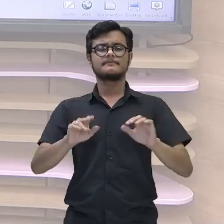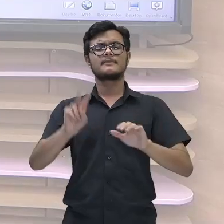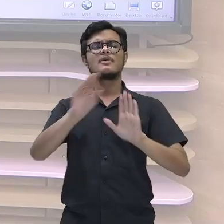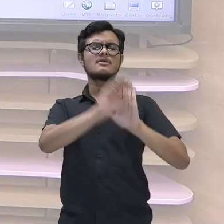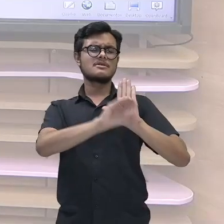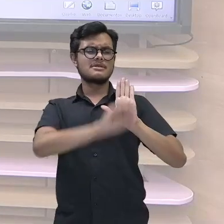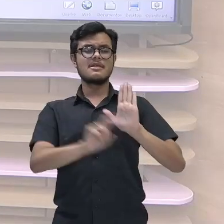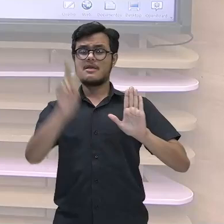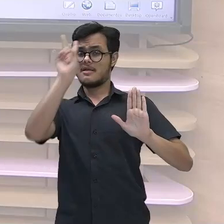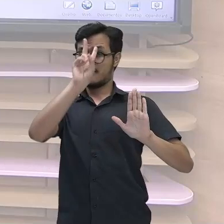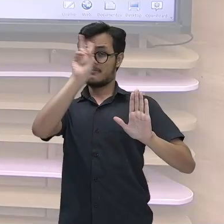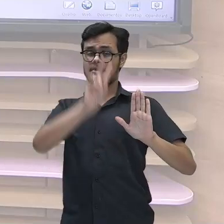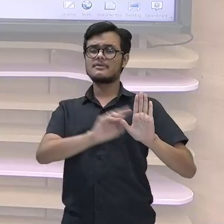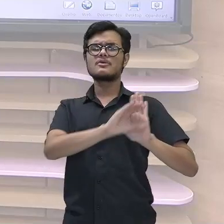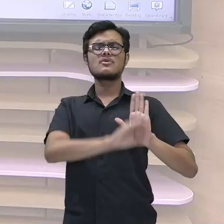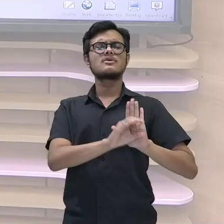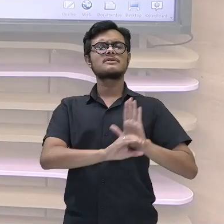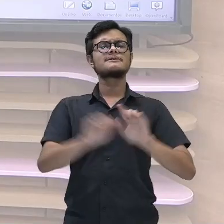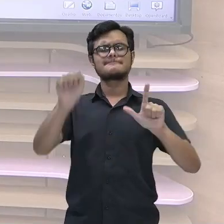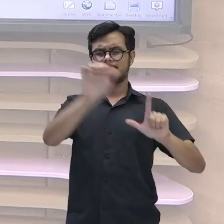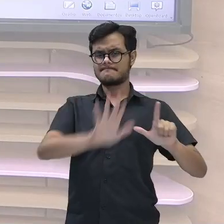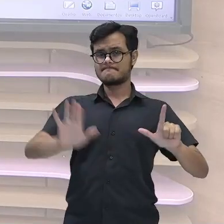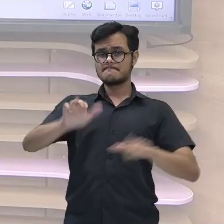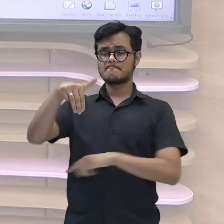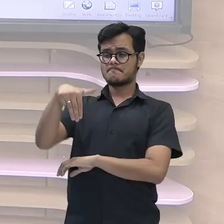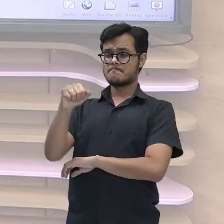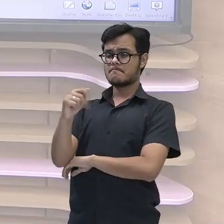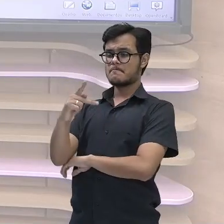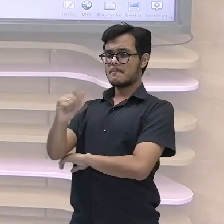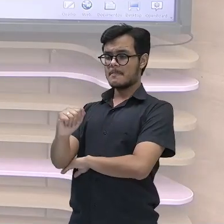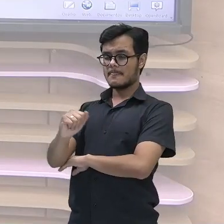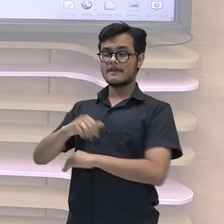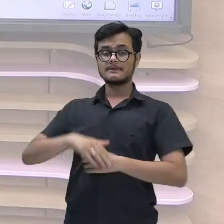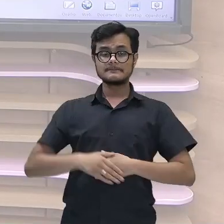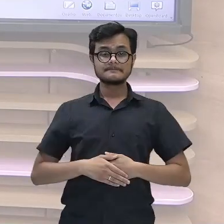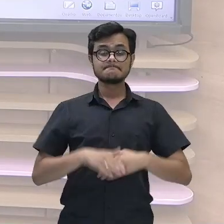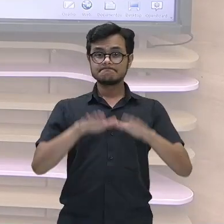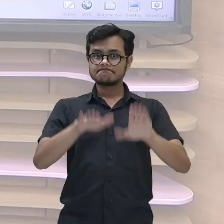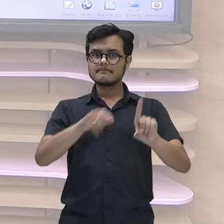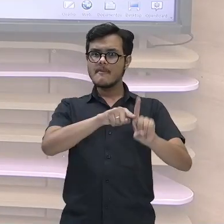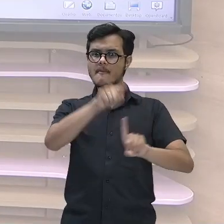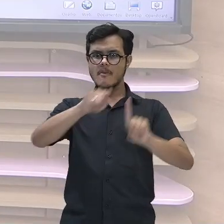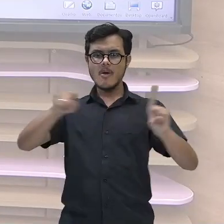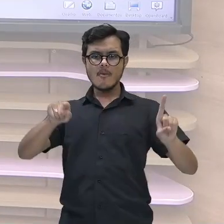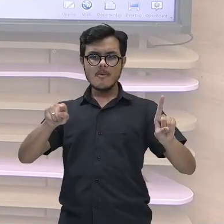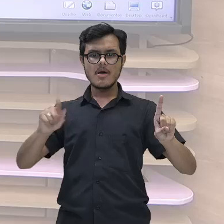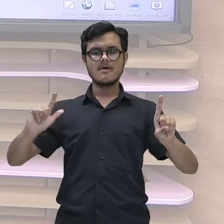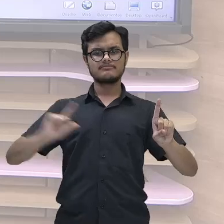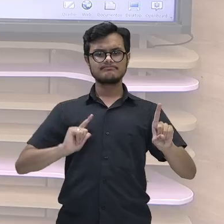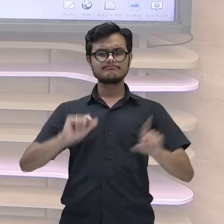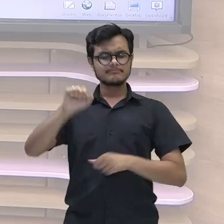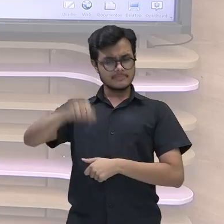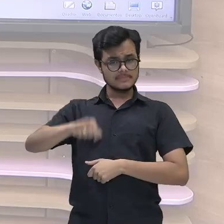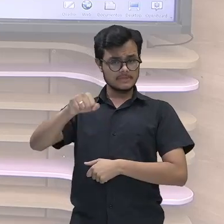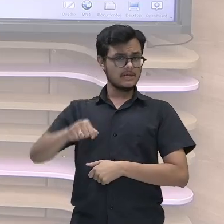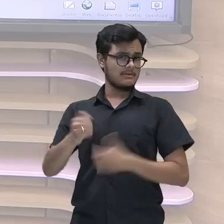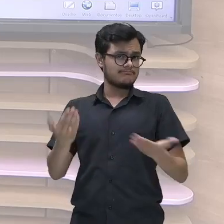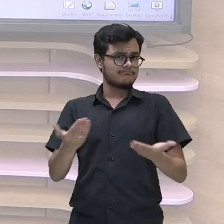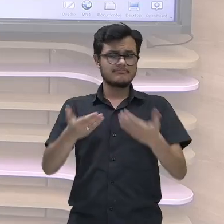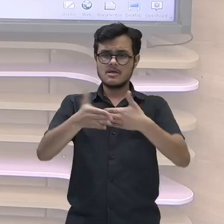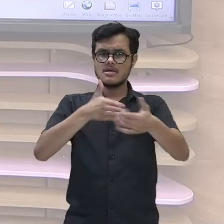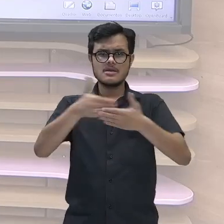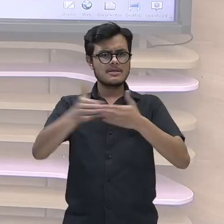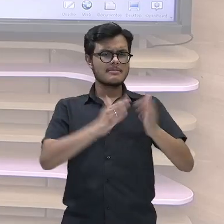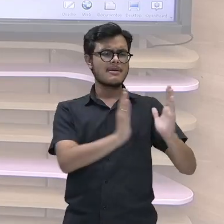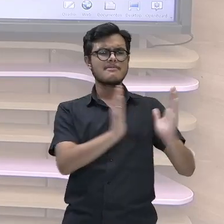conceito de mapa, tá bom? E com os gráficos eu também pego um determinado evento, né? Como a gente colocou